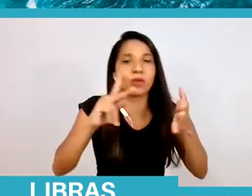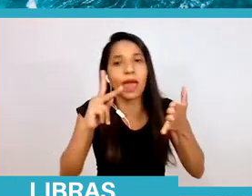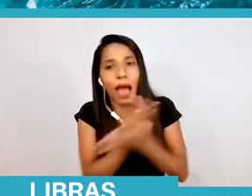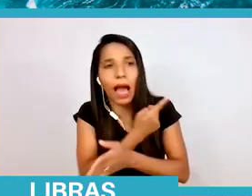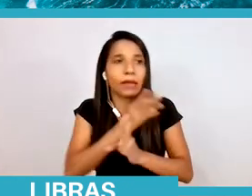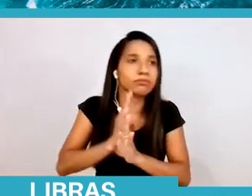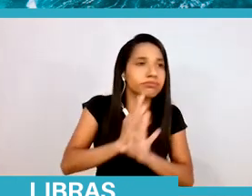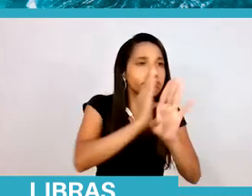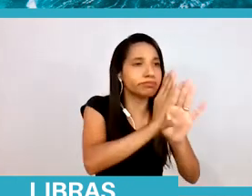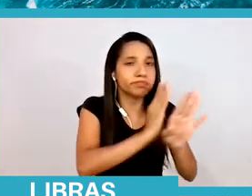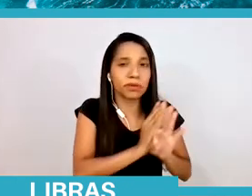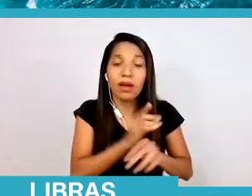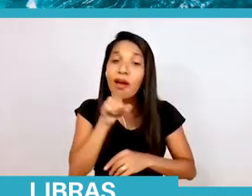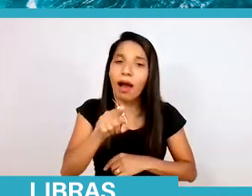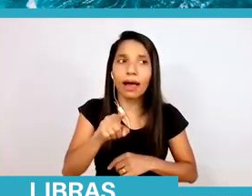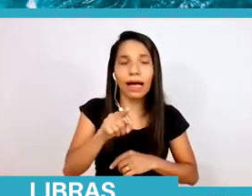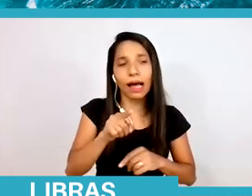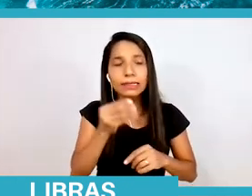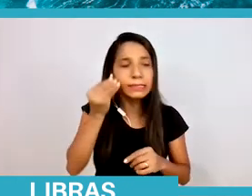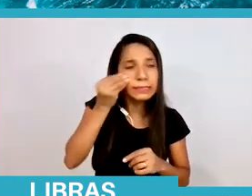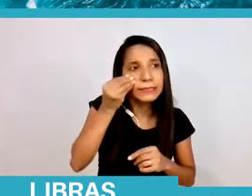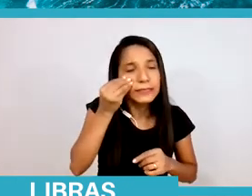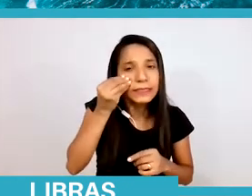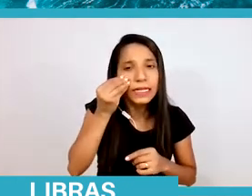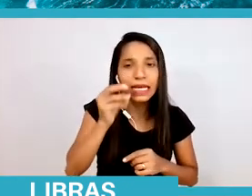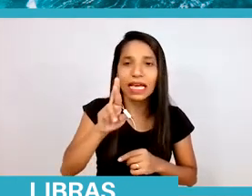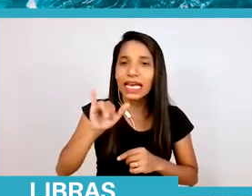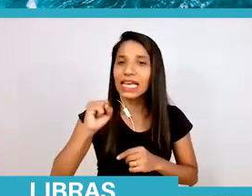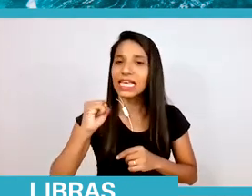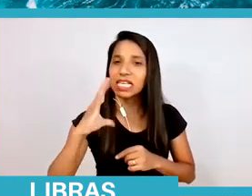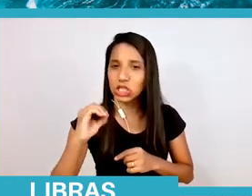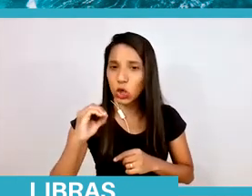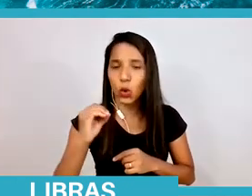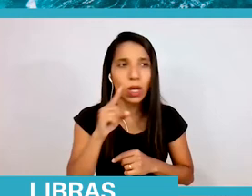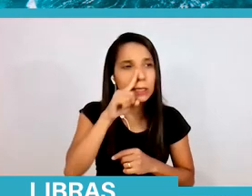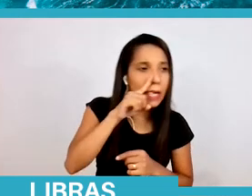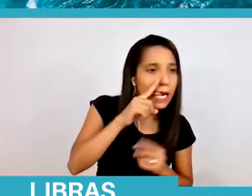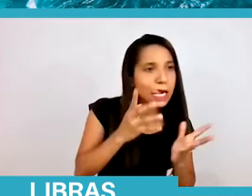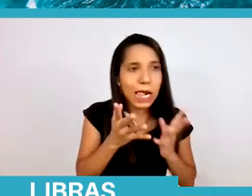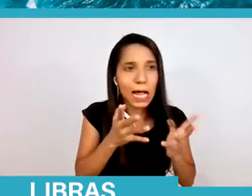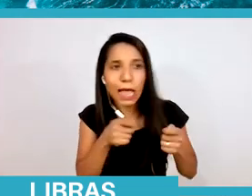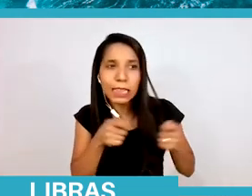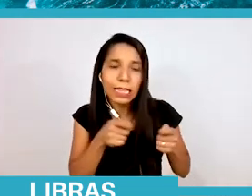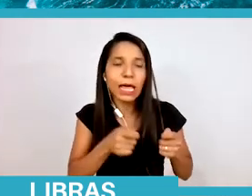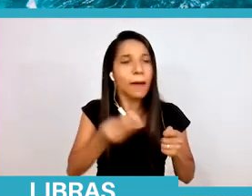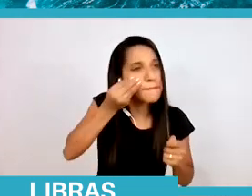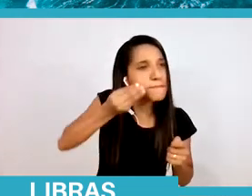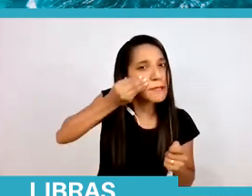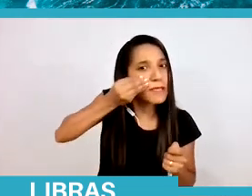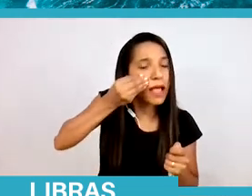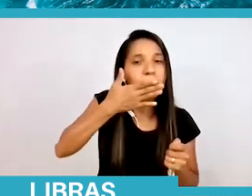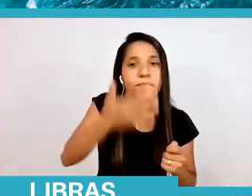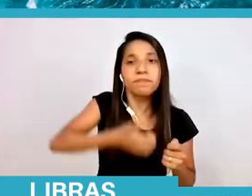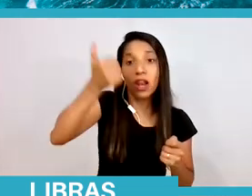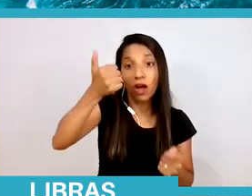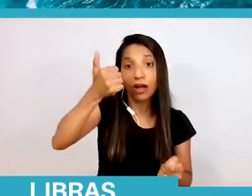vai conseguir arriscar mais, e quanto maior quanto mais você arriscar, maior a possibilidade de você ter um grande retorno.